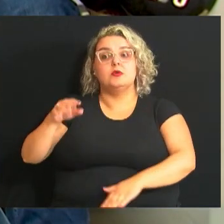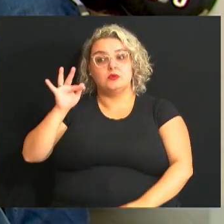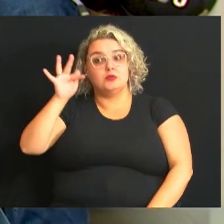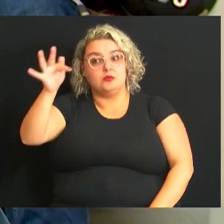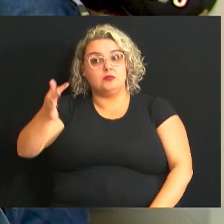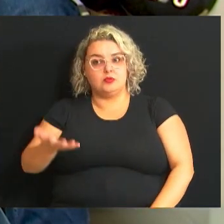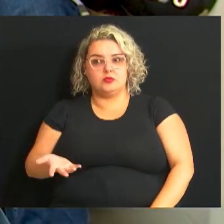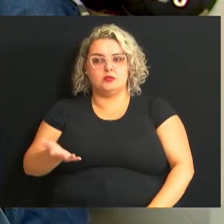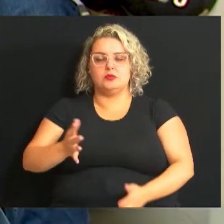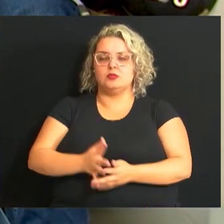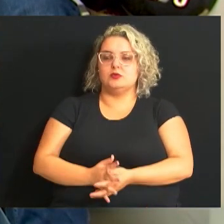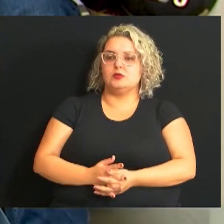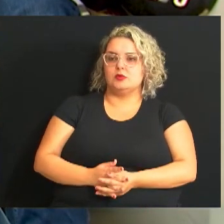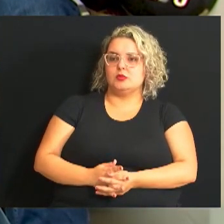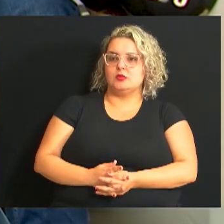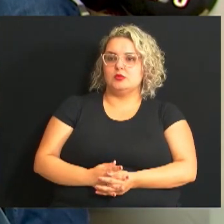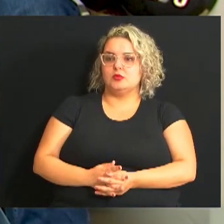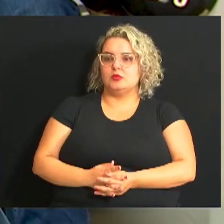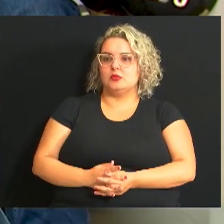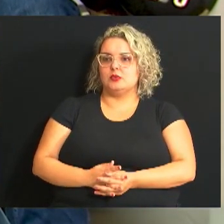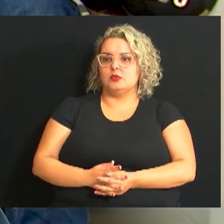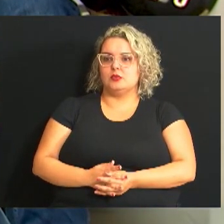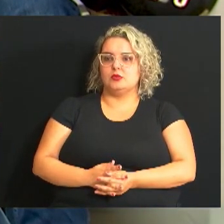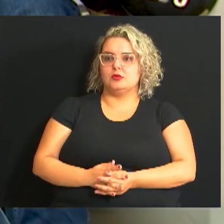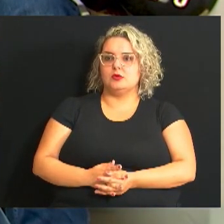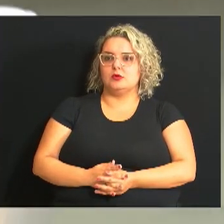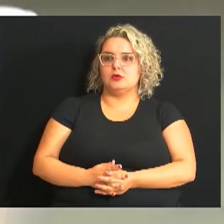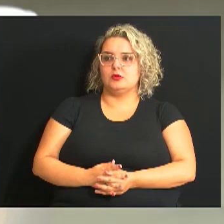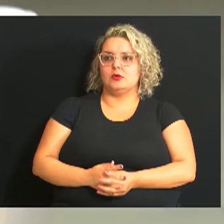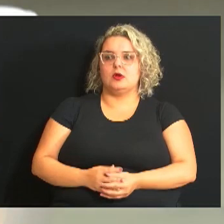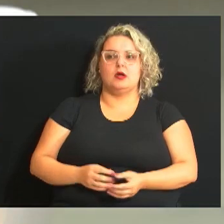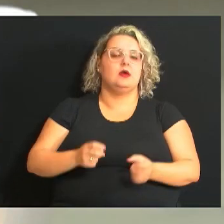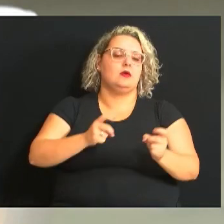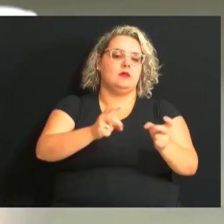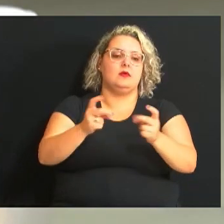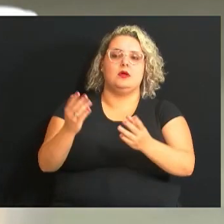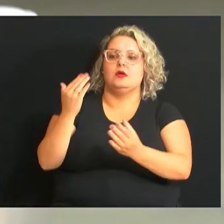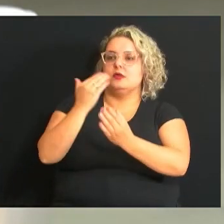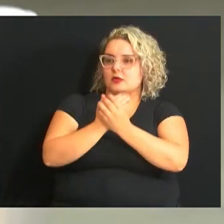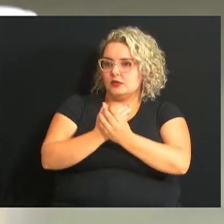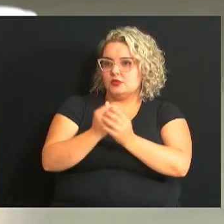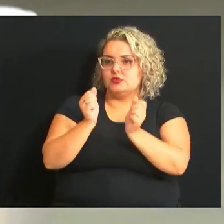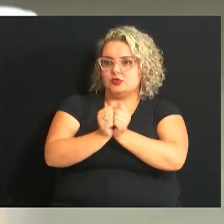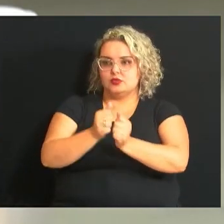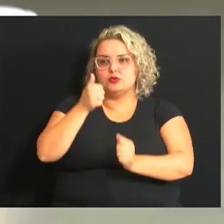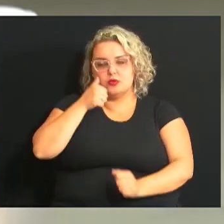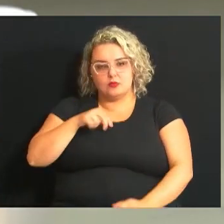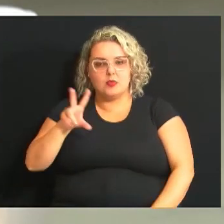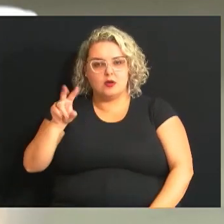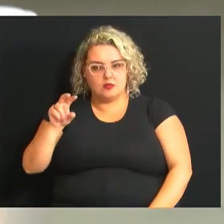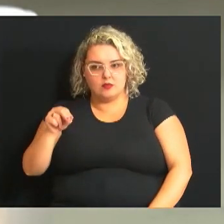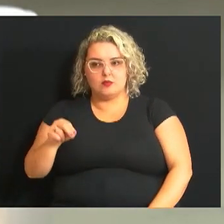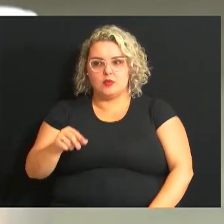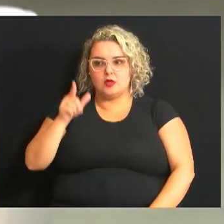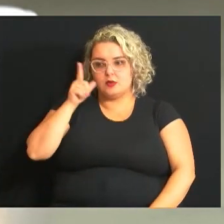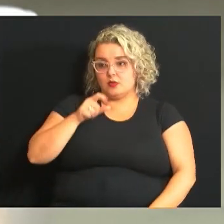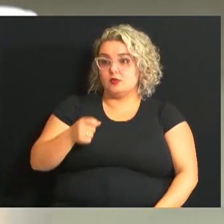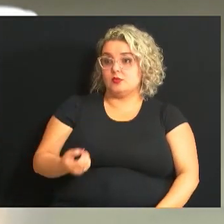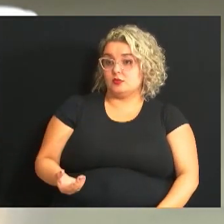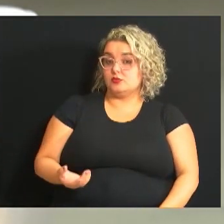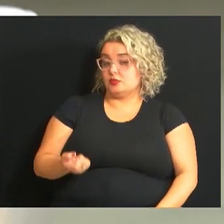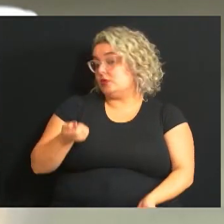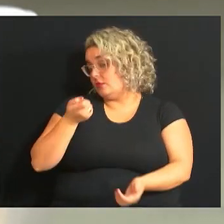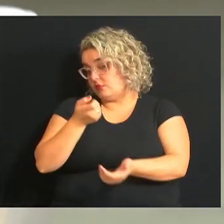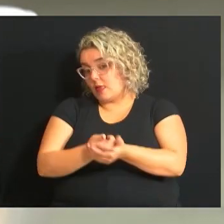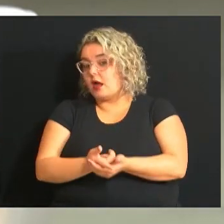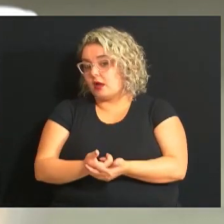isso vendendo lanche com minha avó para garantir o sustento. E hoje está aqui, depois